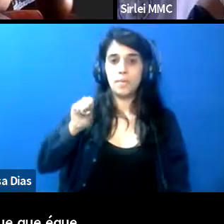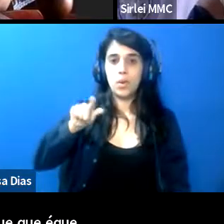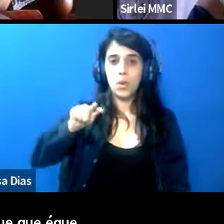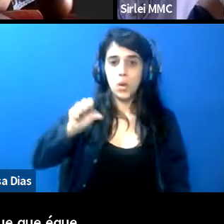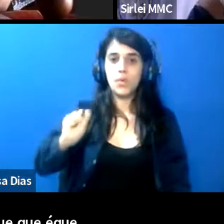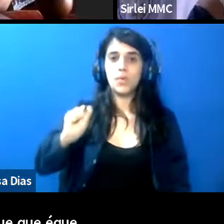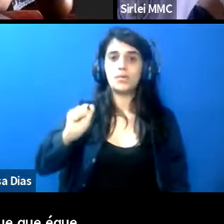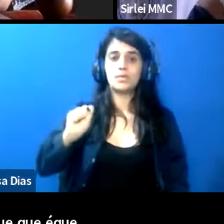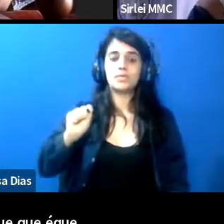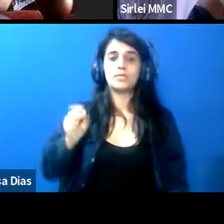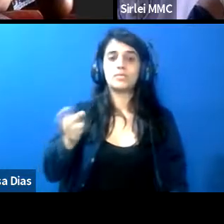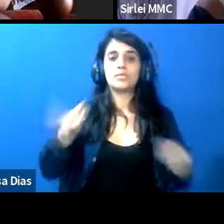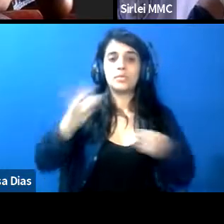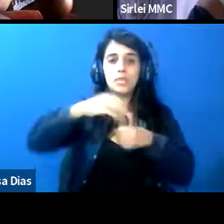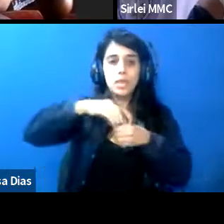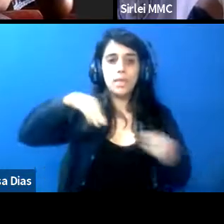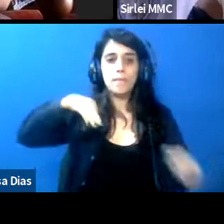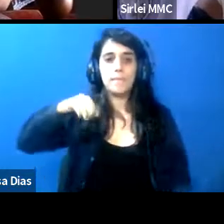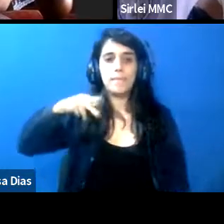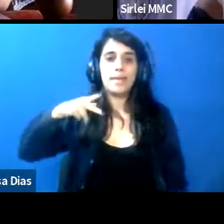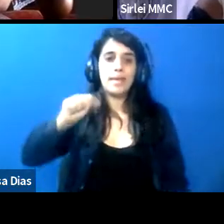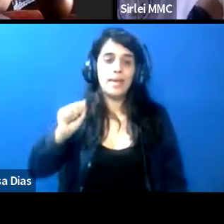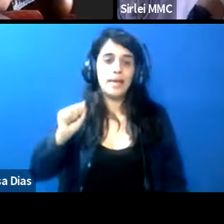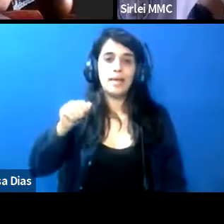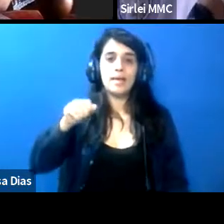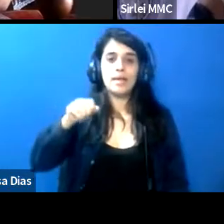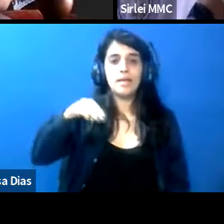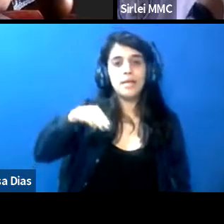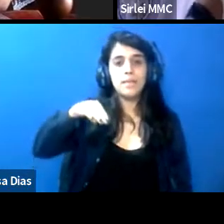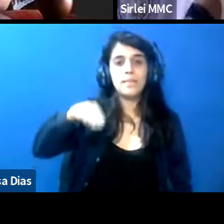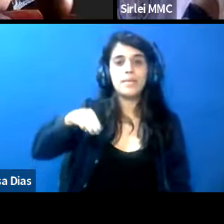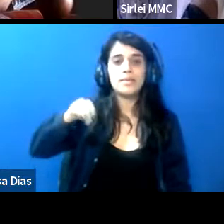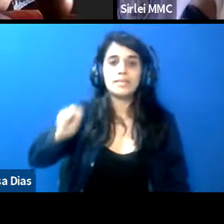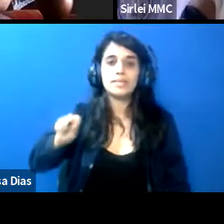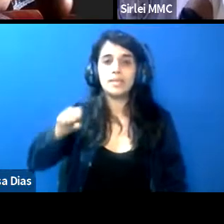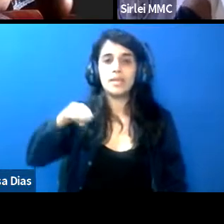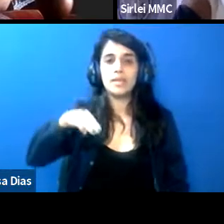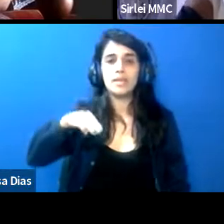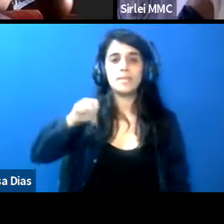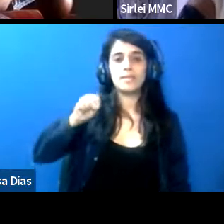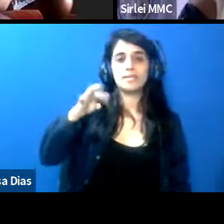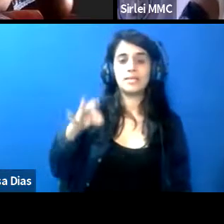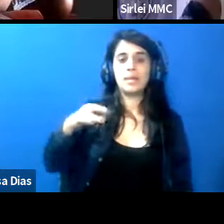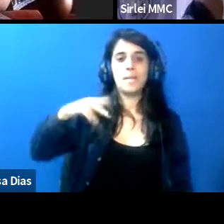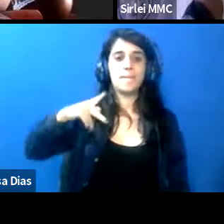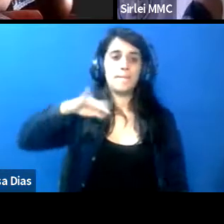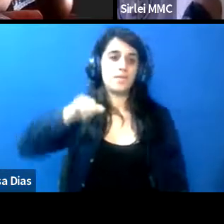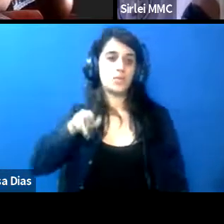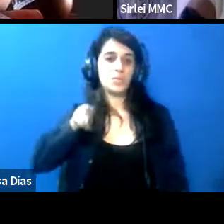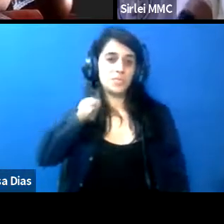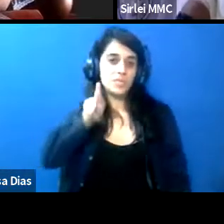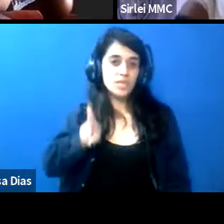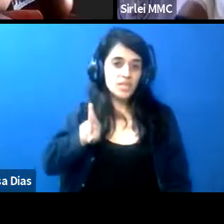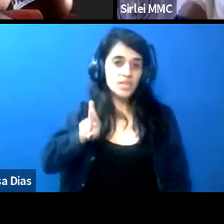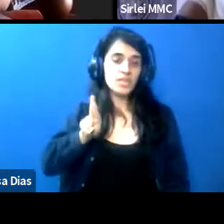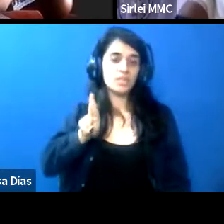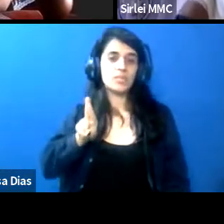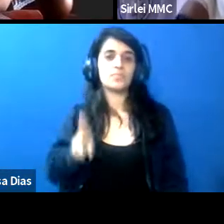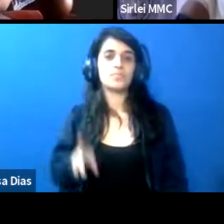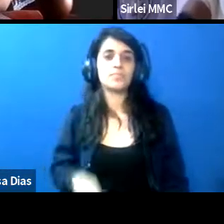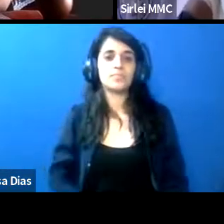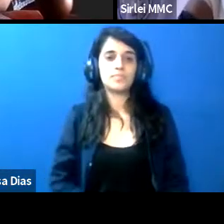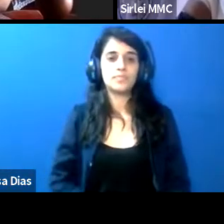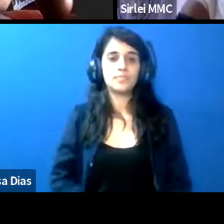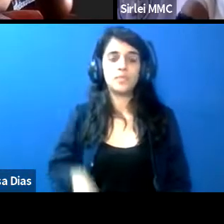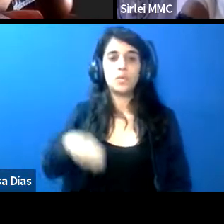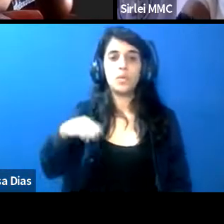inclui o MPA, o MAB, o MMC, o MST, a PJR, que é a Pastoral da Juventude Rural, o